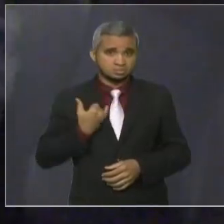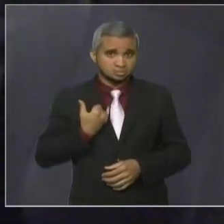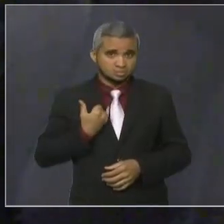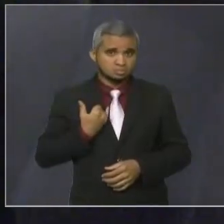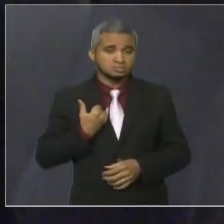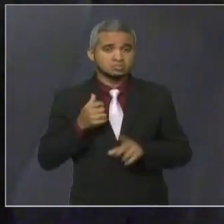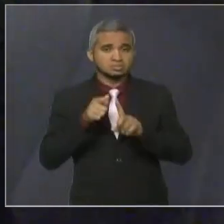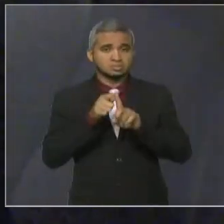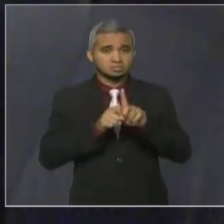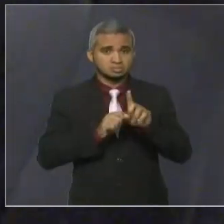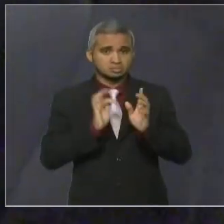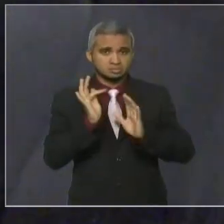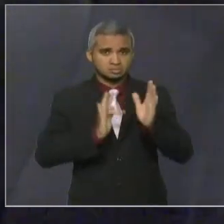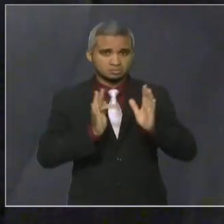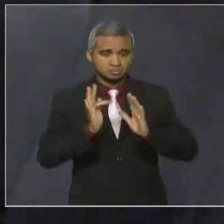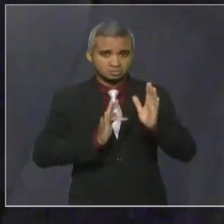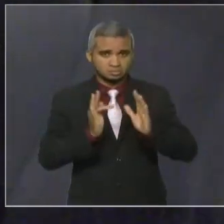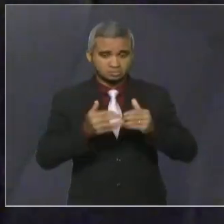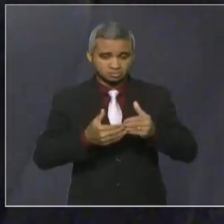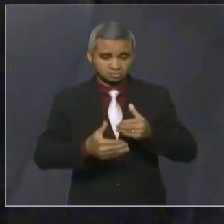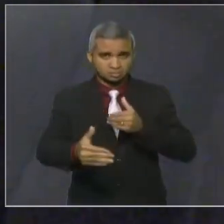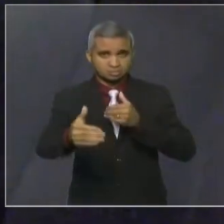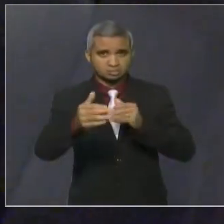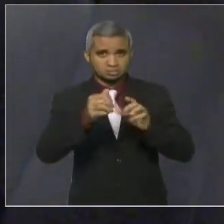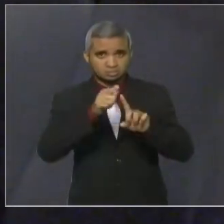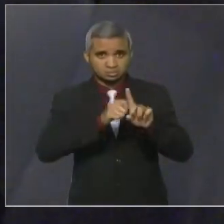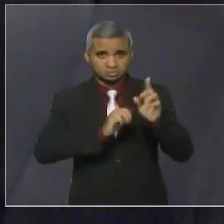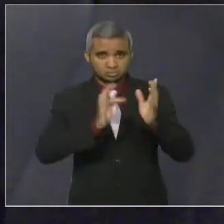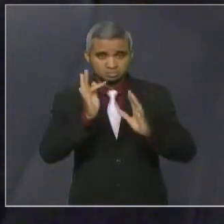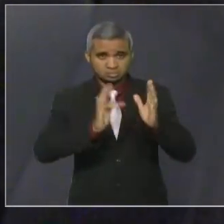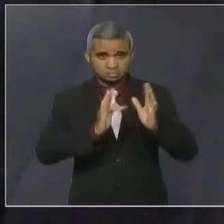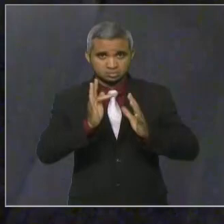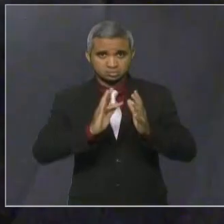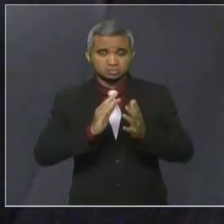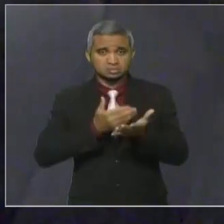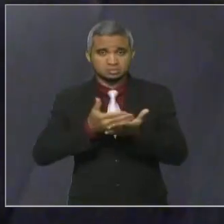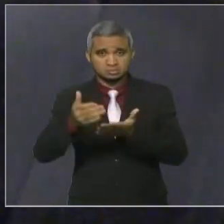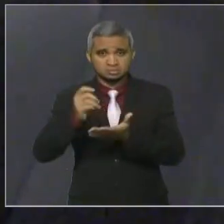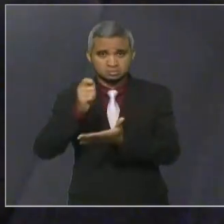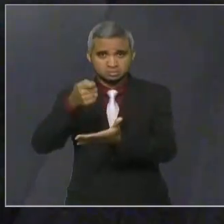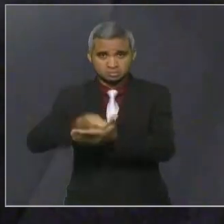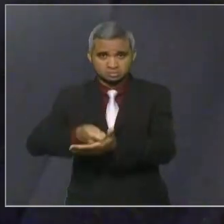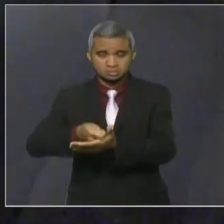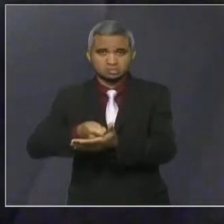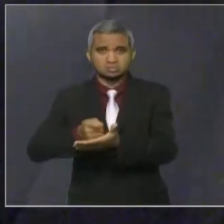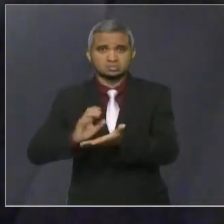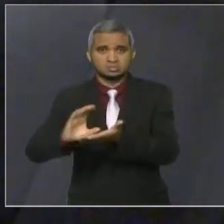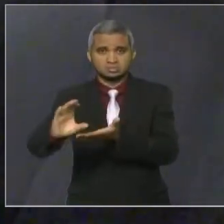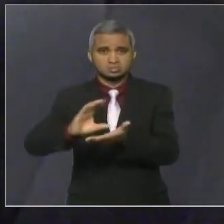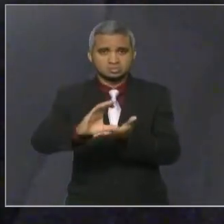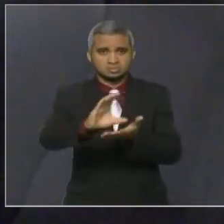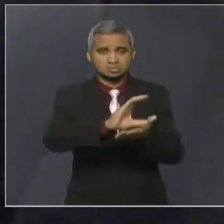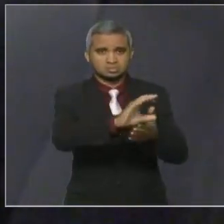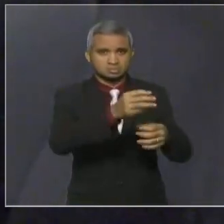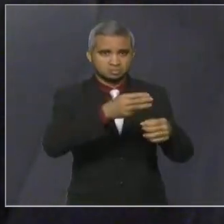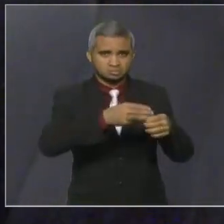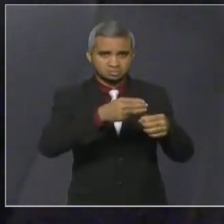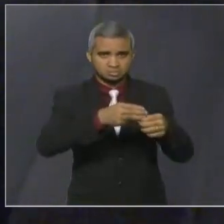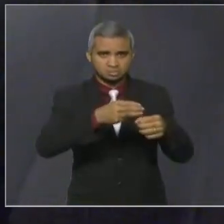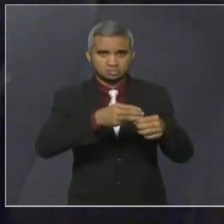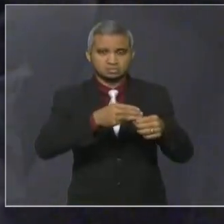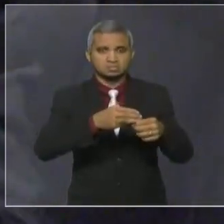mês de fevereiro, que ainda neste mês, começaria a pagar essa questão, né? Então, acho que nós que